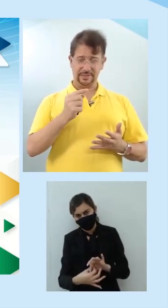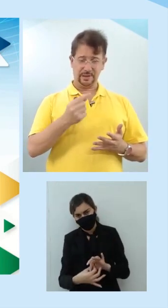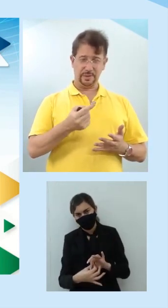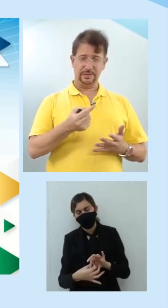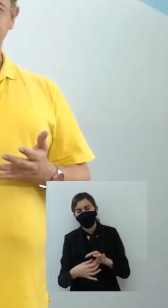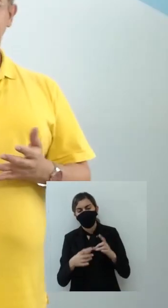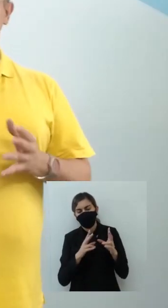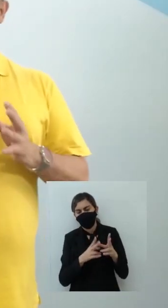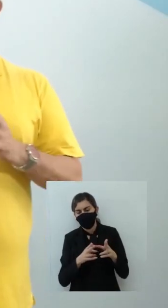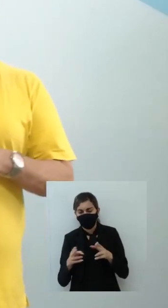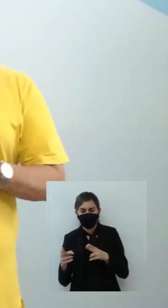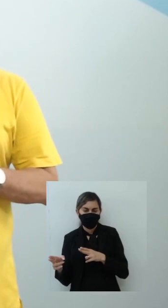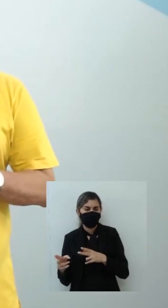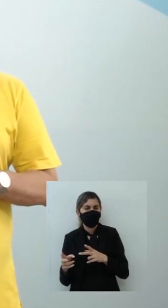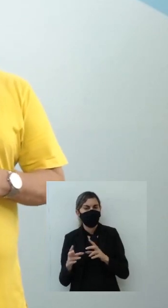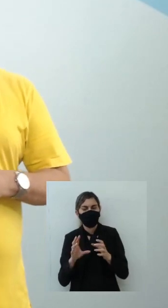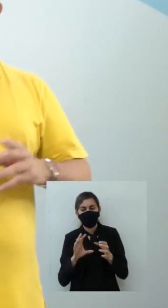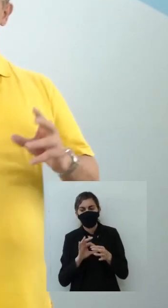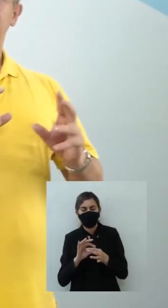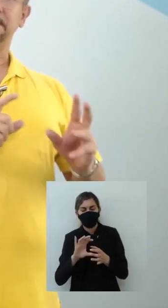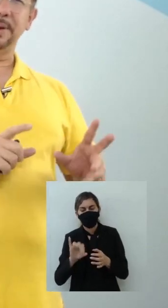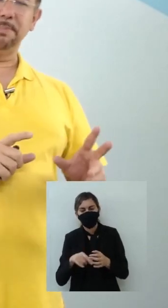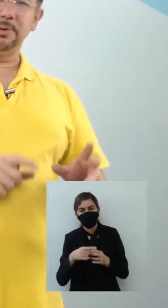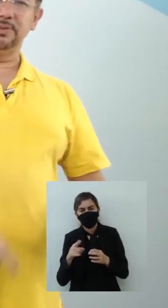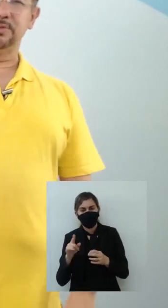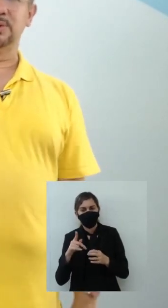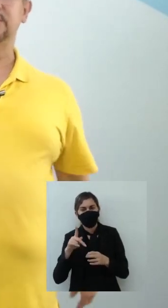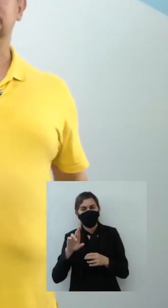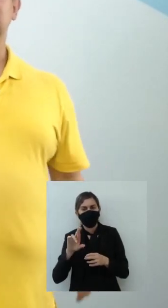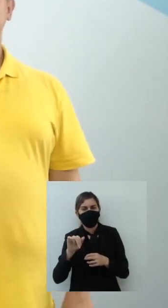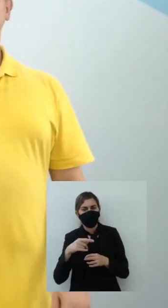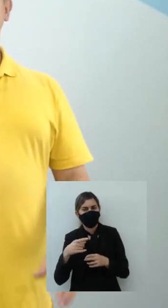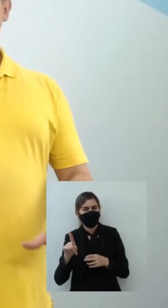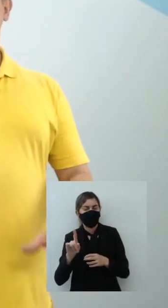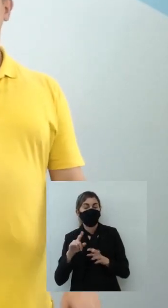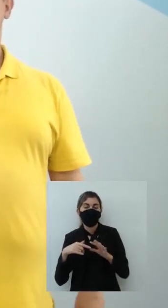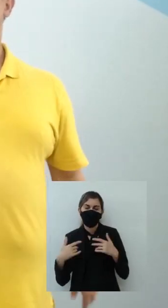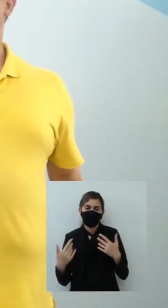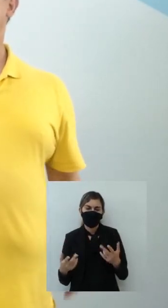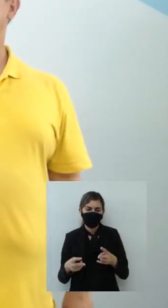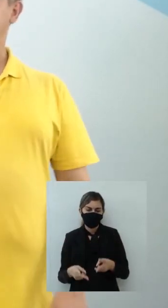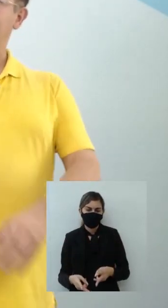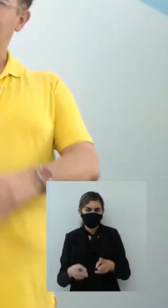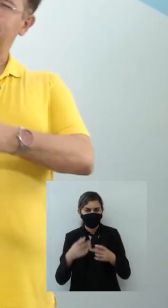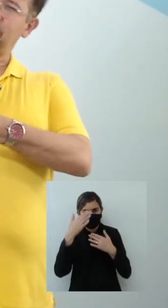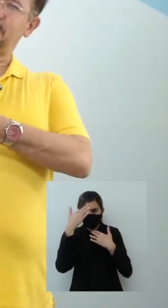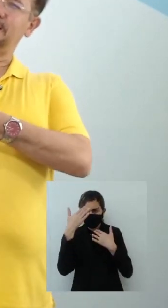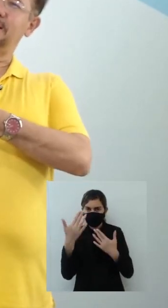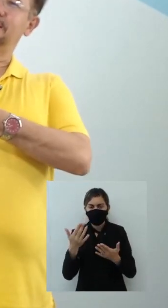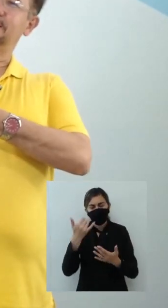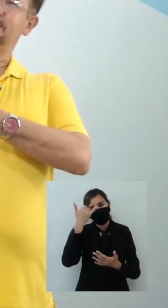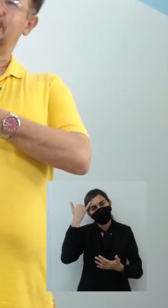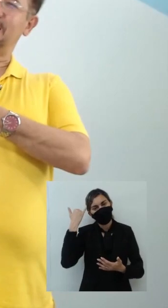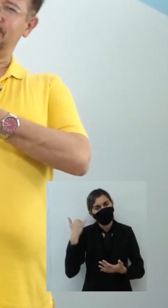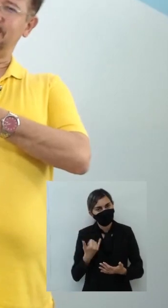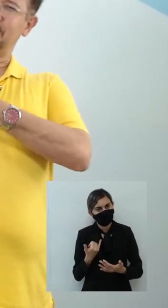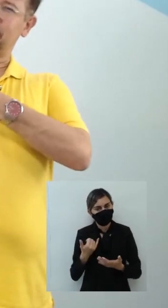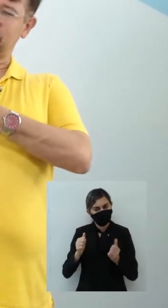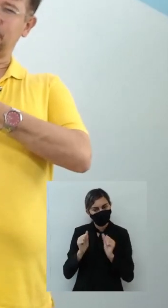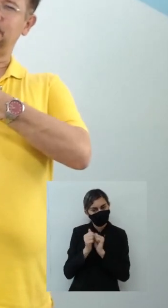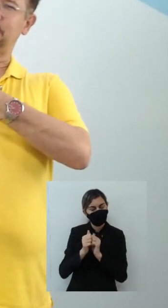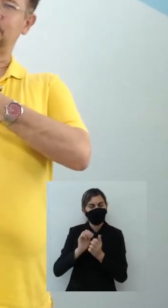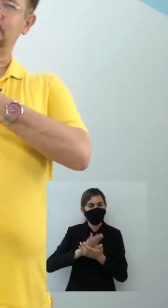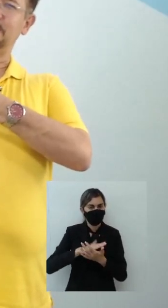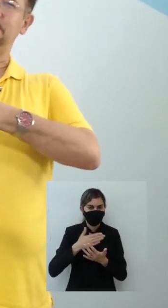a sequência, as conjunções, preposições. E é isso aí. Agradeço a Isabela, aqui, a